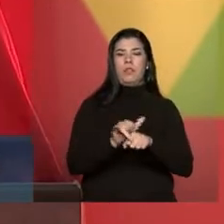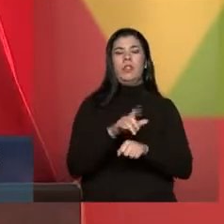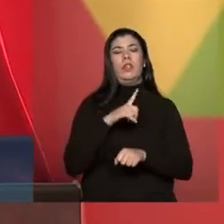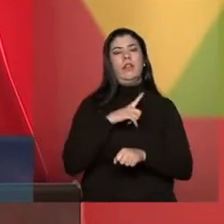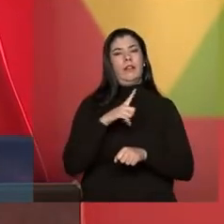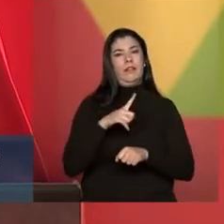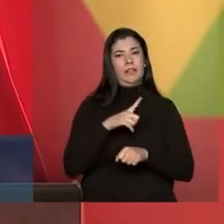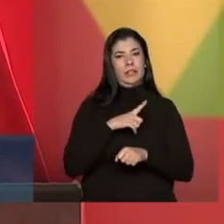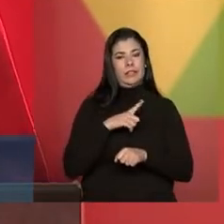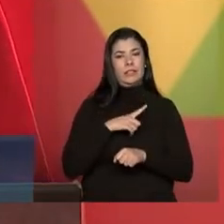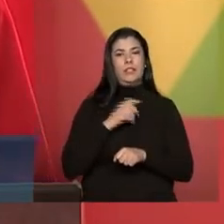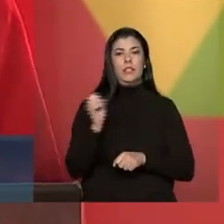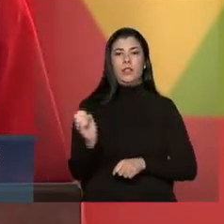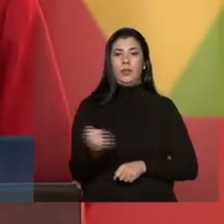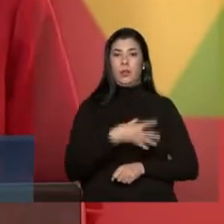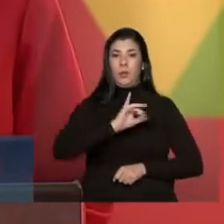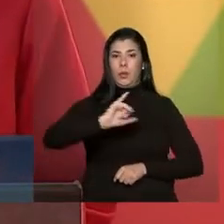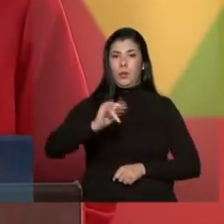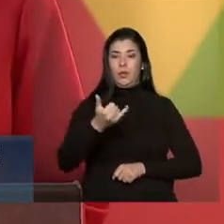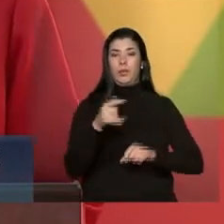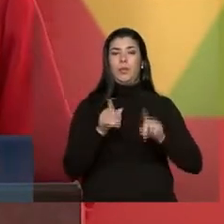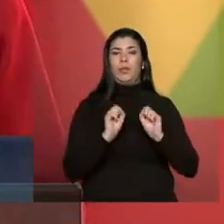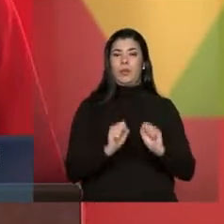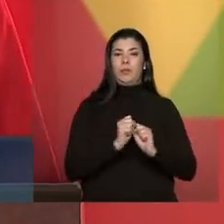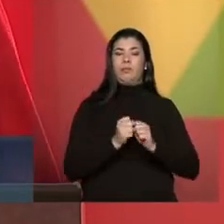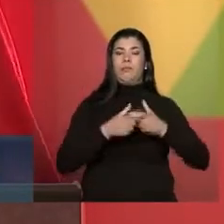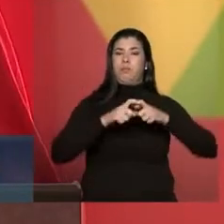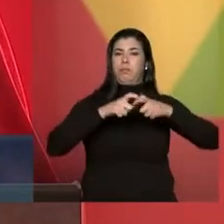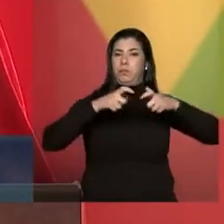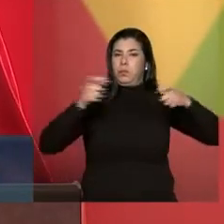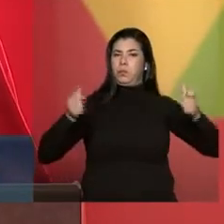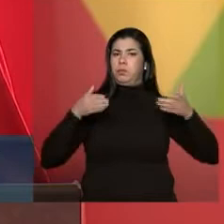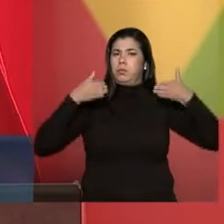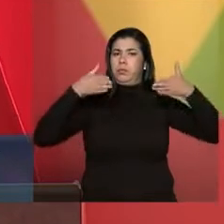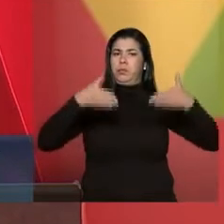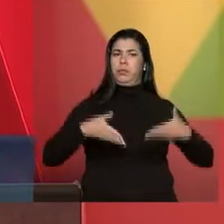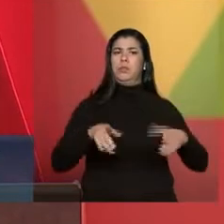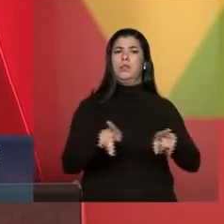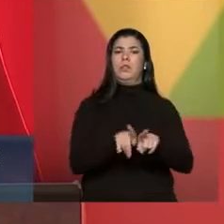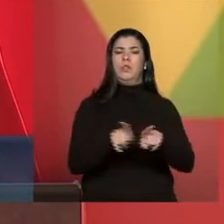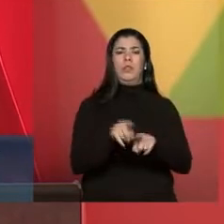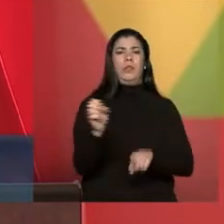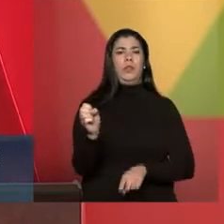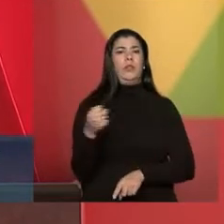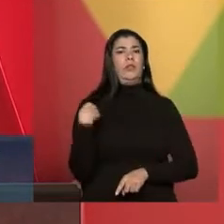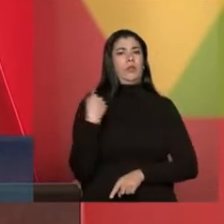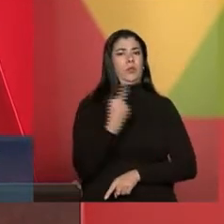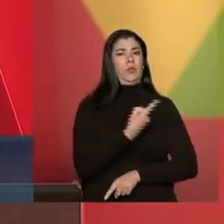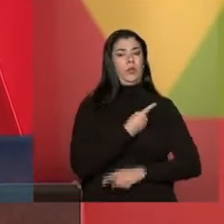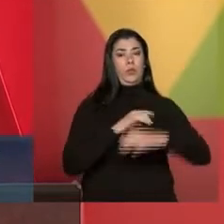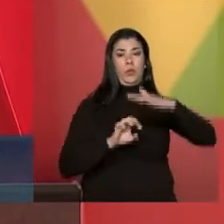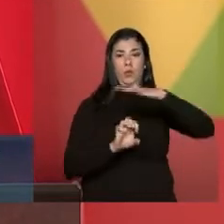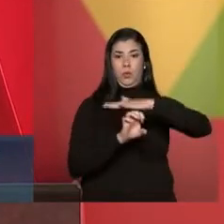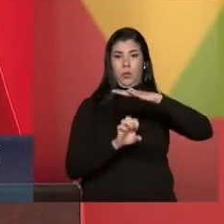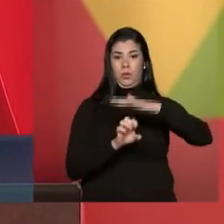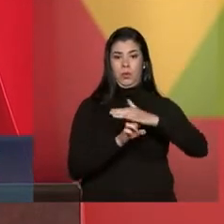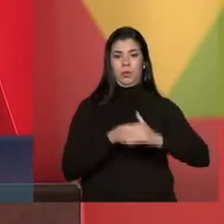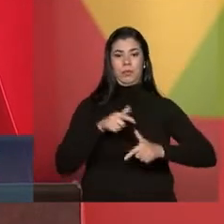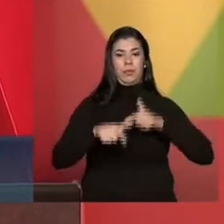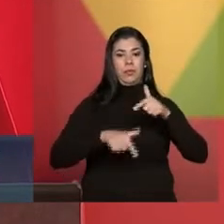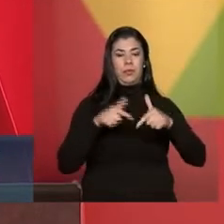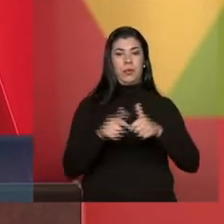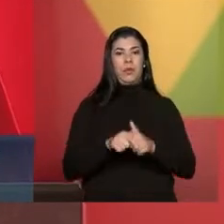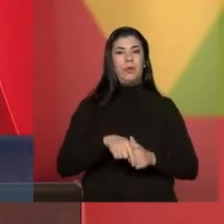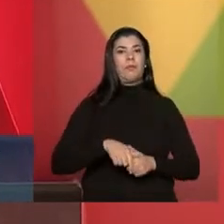ter também novas oportunidades de ampliar a participação de nossas empresas nos mercados chinês